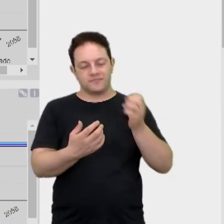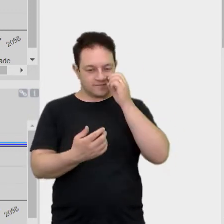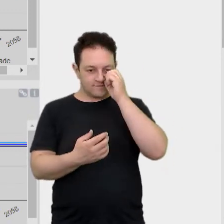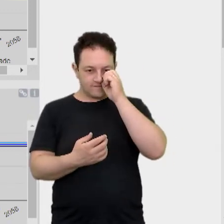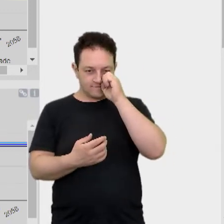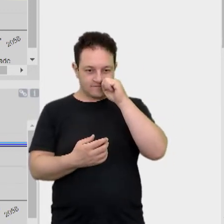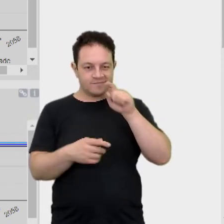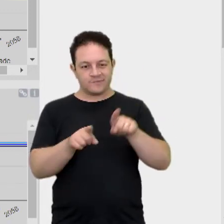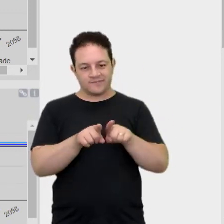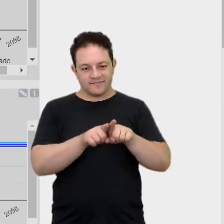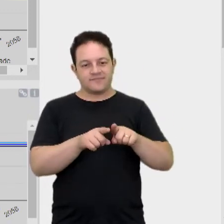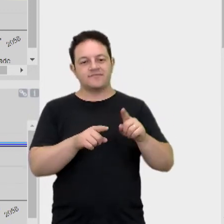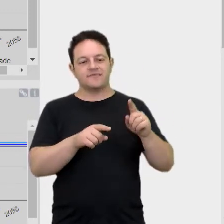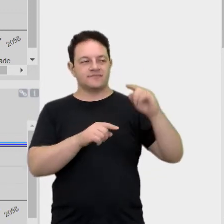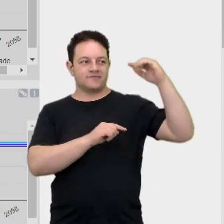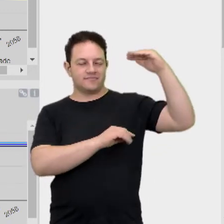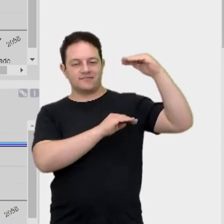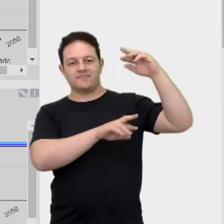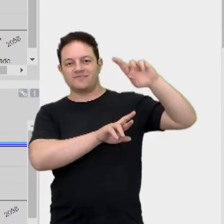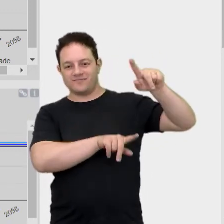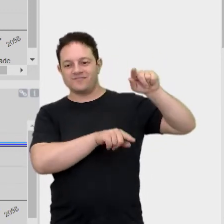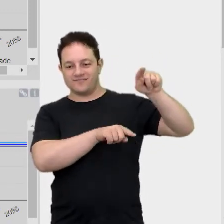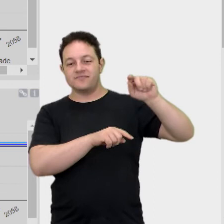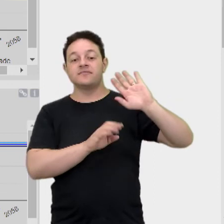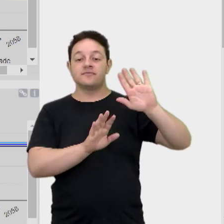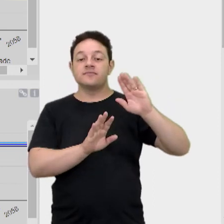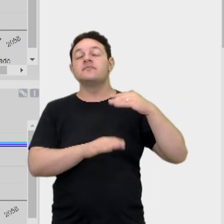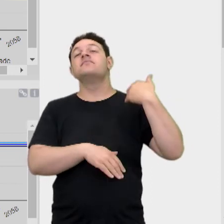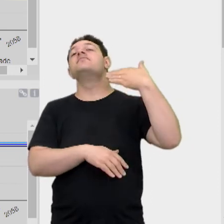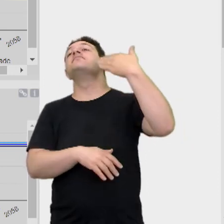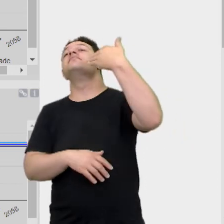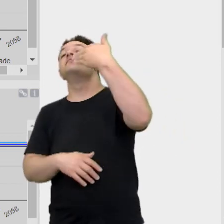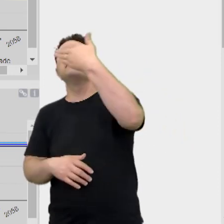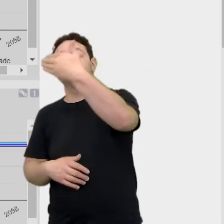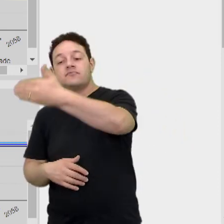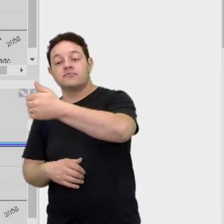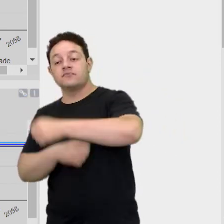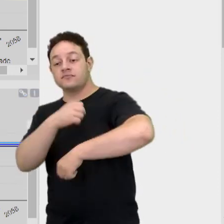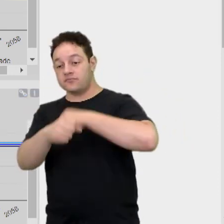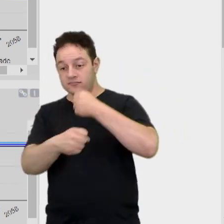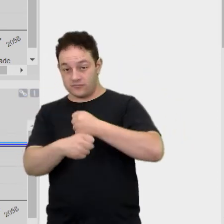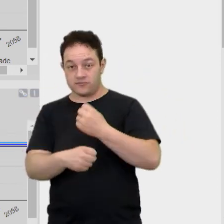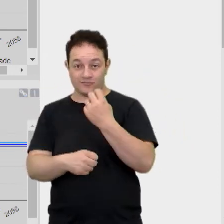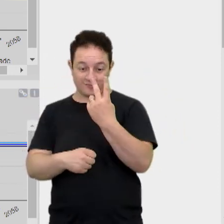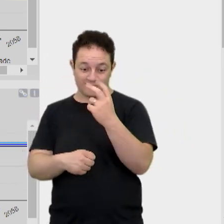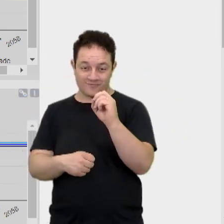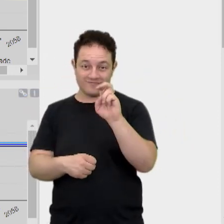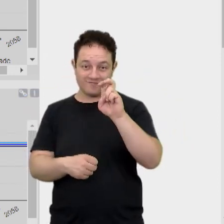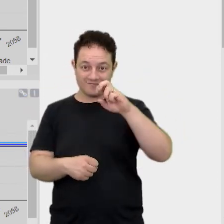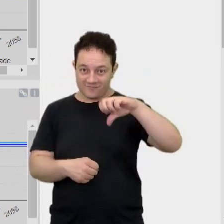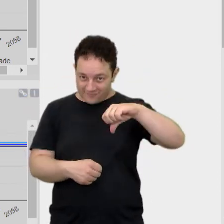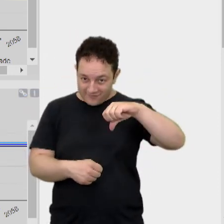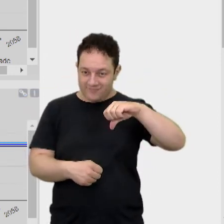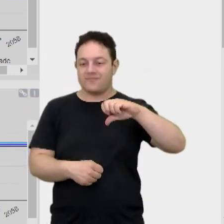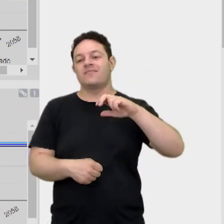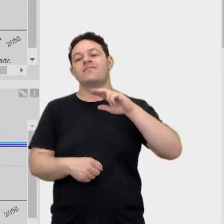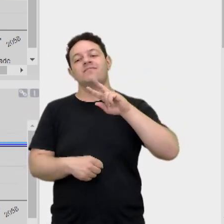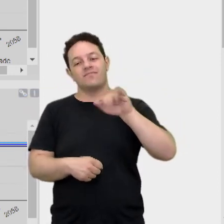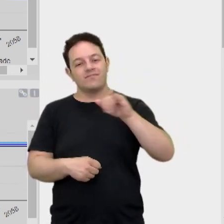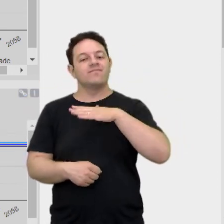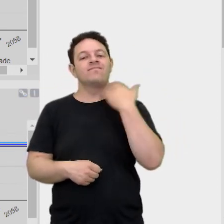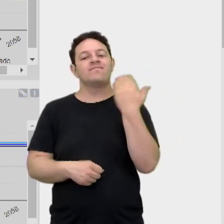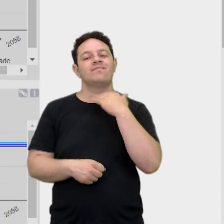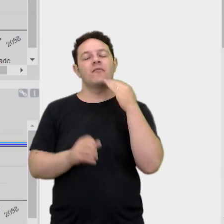tá vendo essa diferença aqui? Só que vai chegar uma hora que em 2059 nós teremos uma taxa